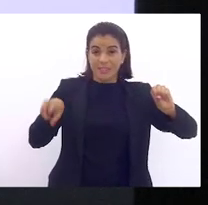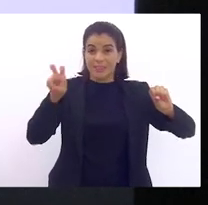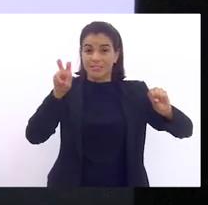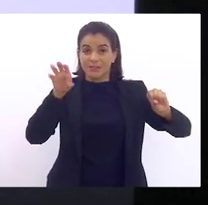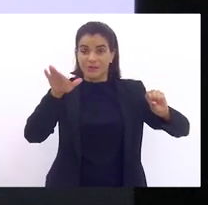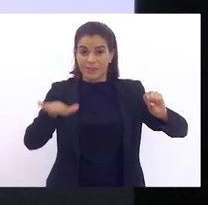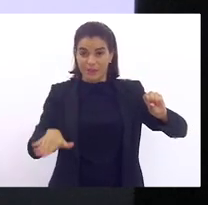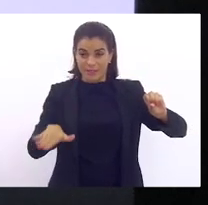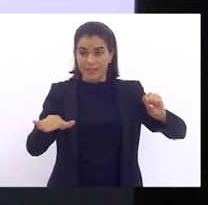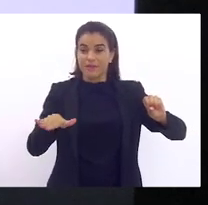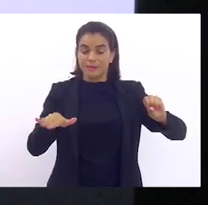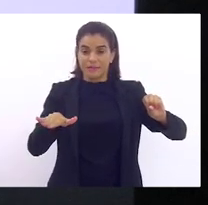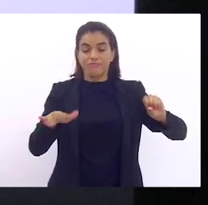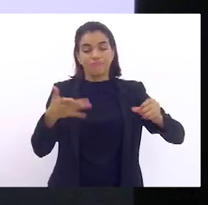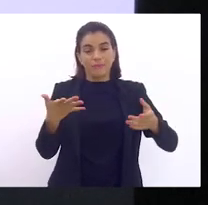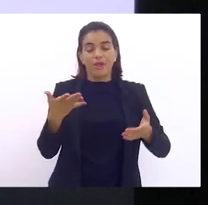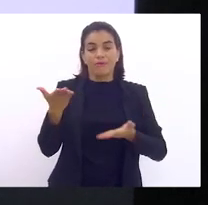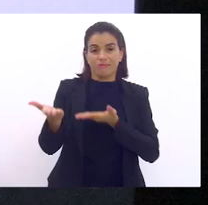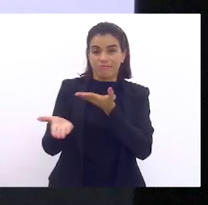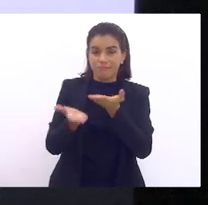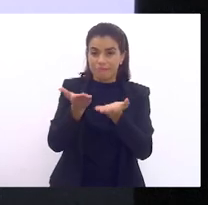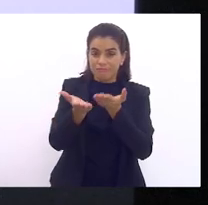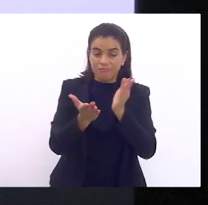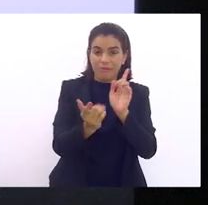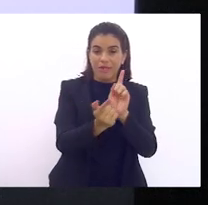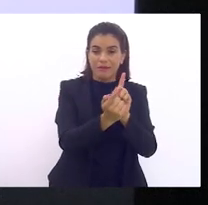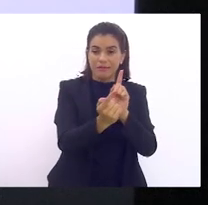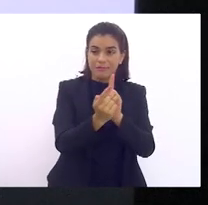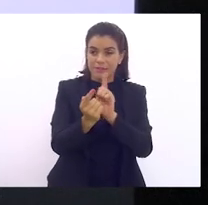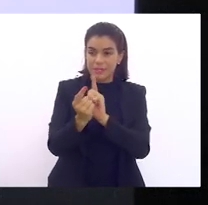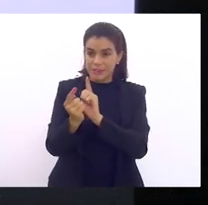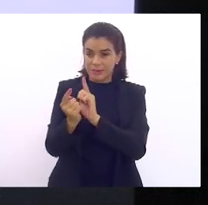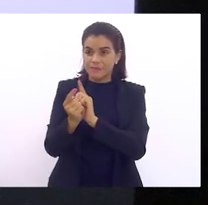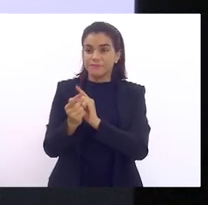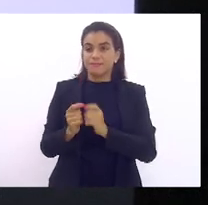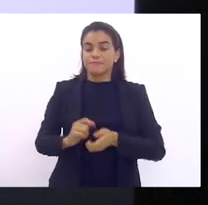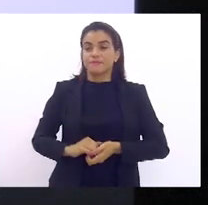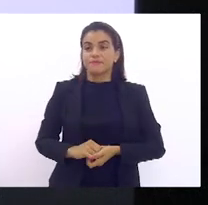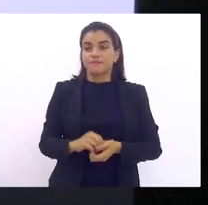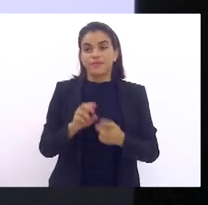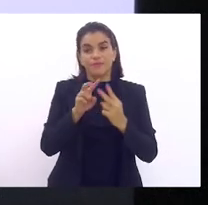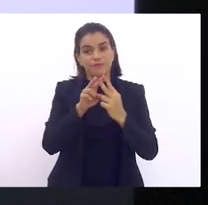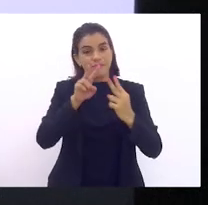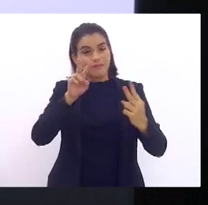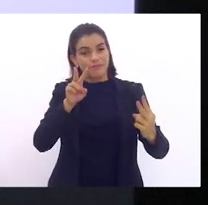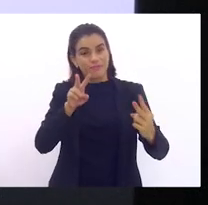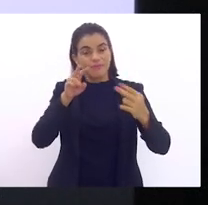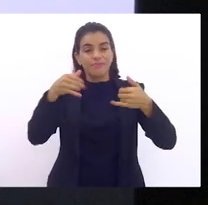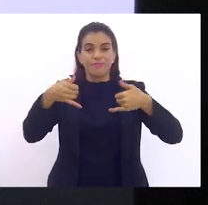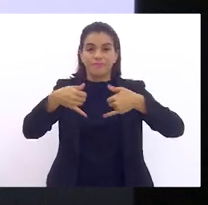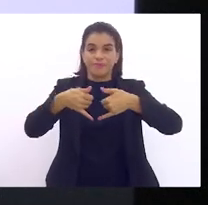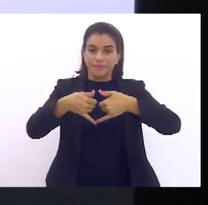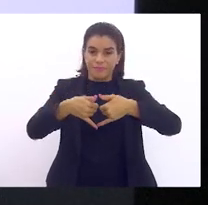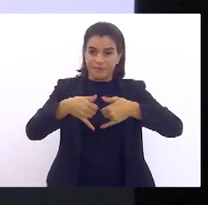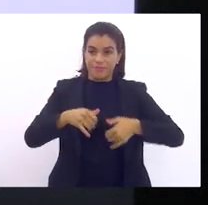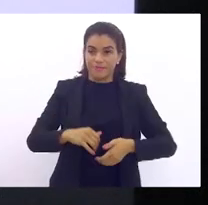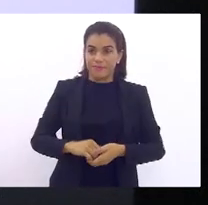horas então esse atendimento também é realizado aí via eh